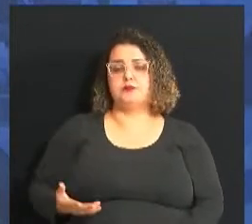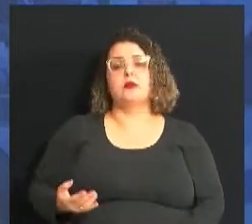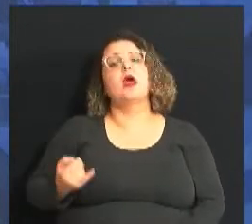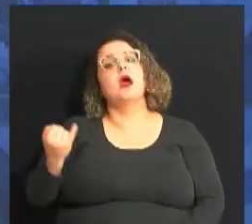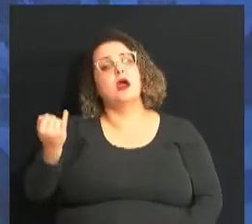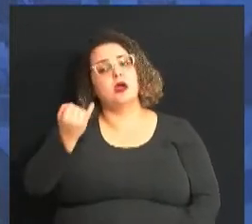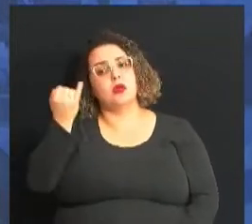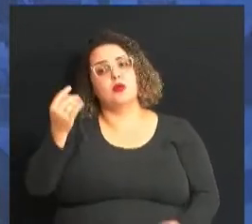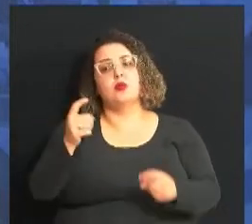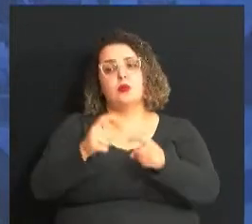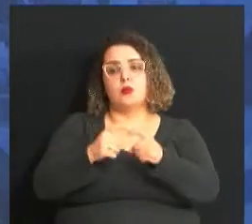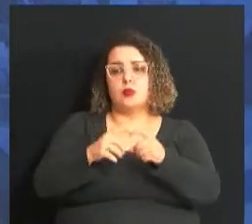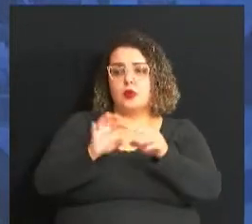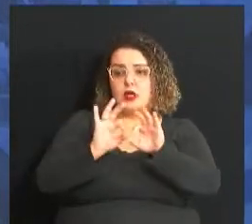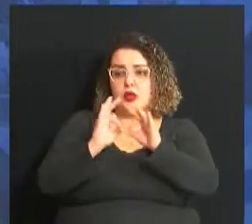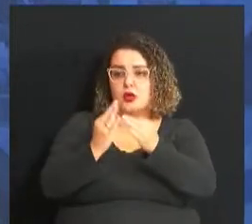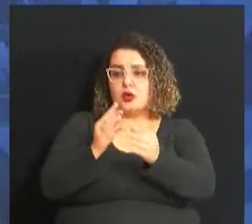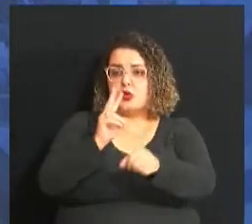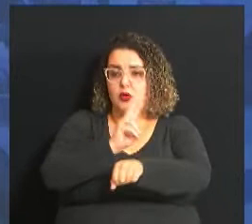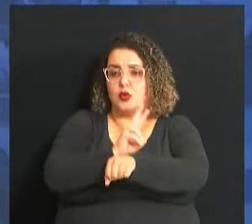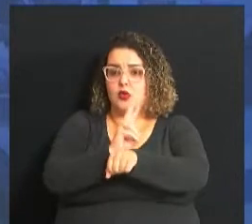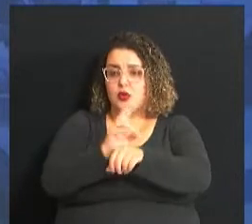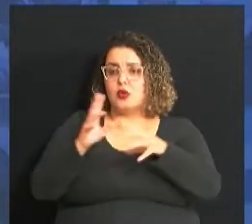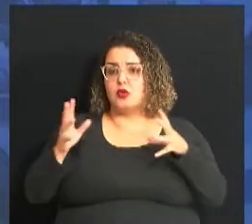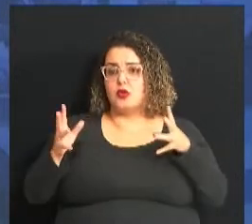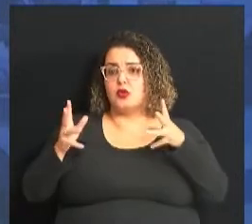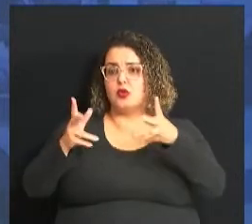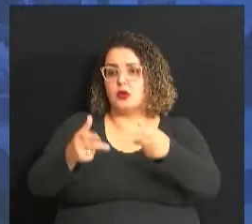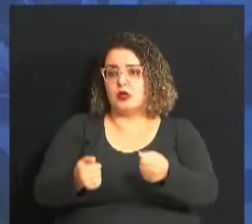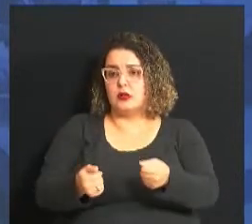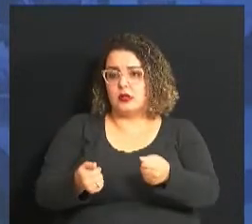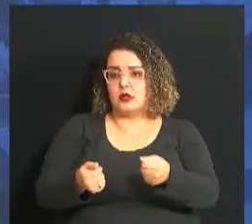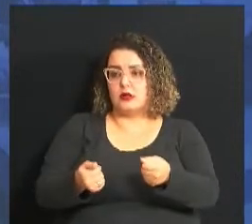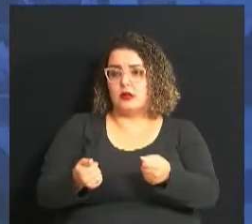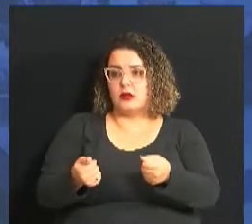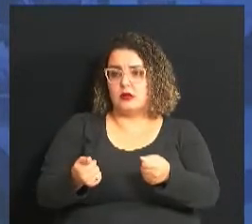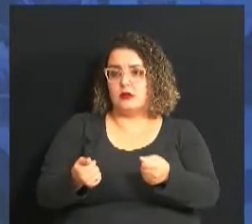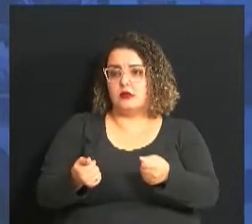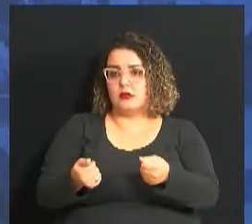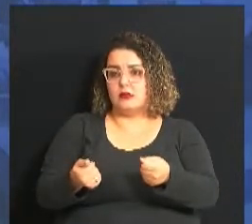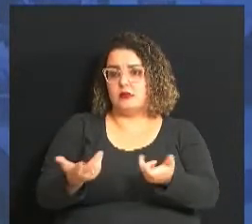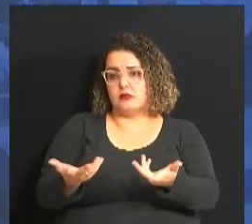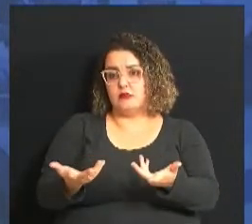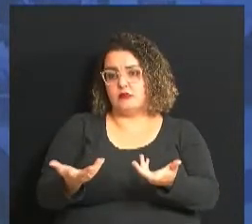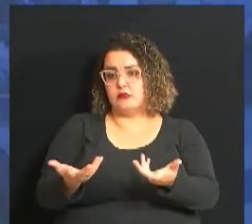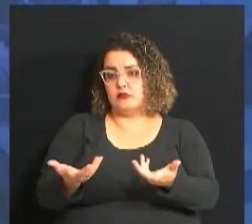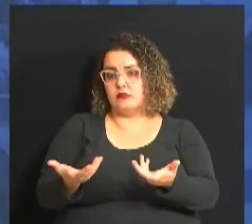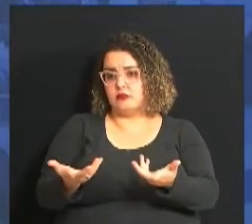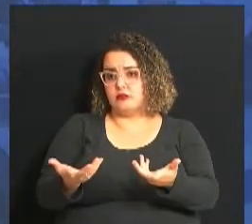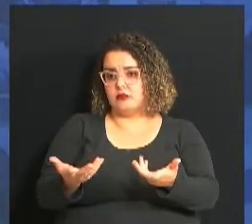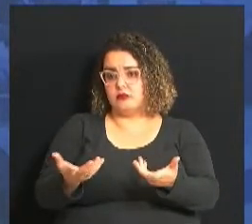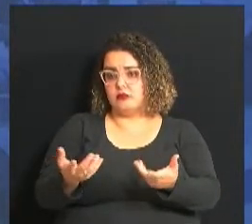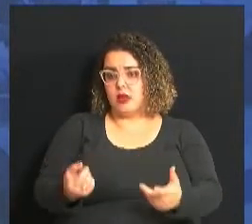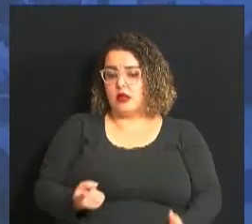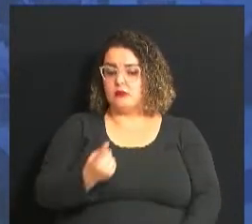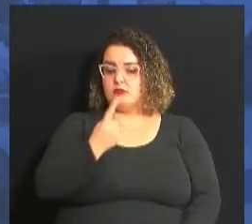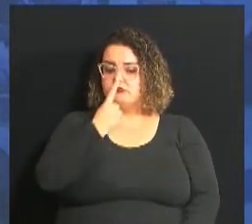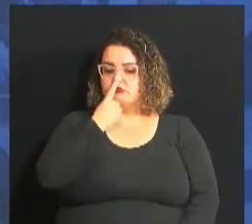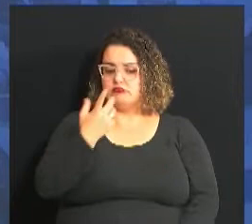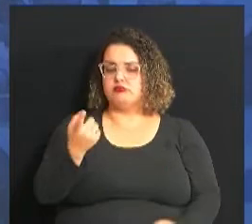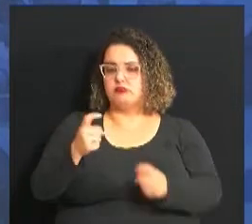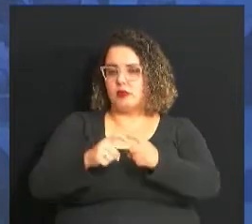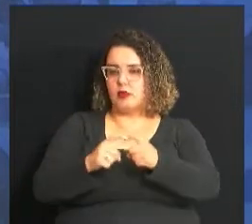de família que cuide de todos? Ele quer, sentindo ter uma afinidade maior com um médico só?